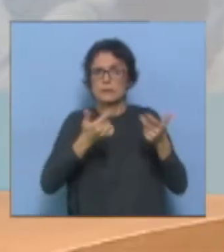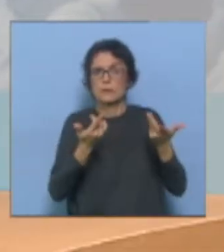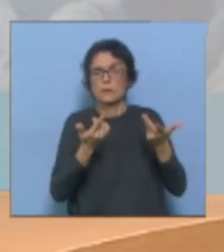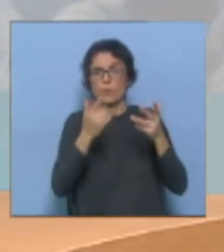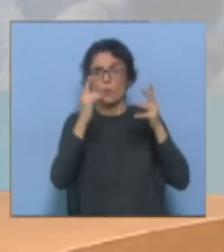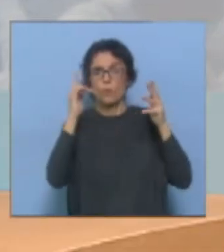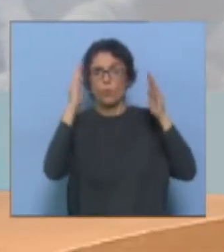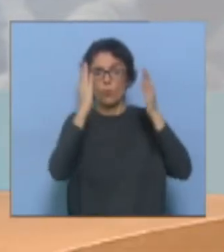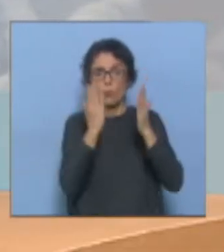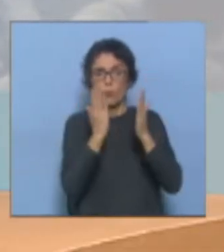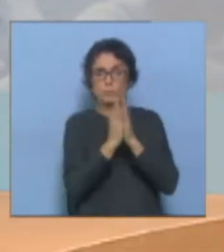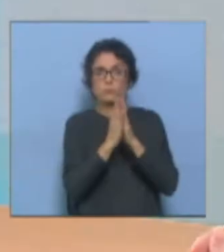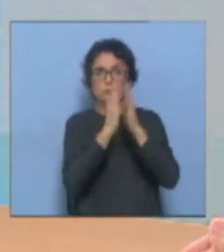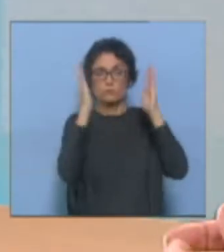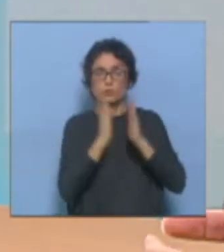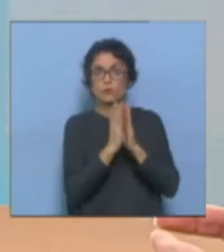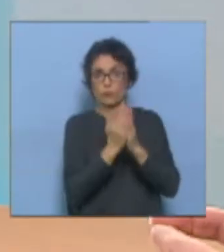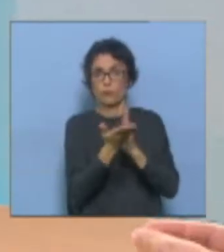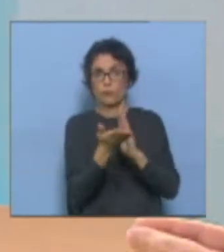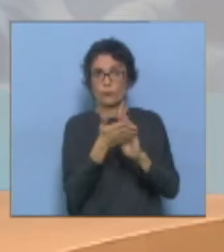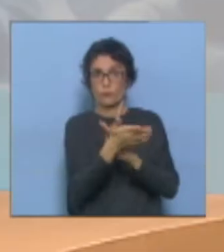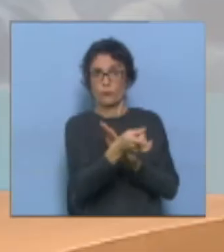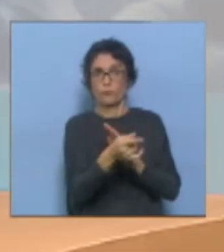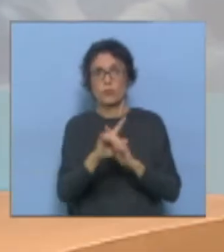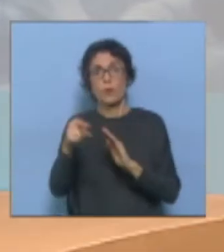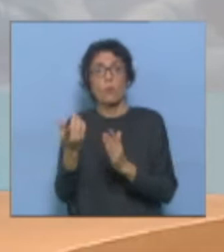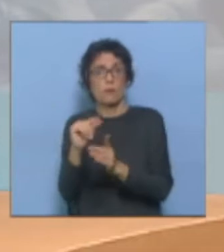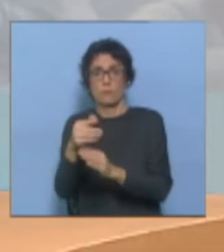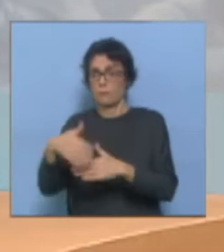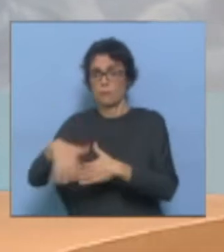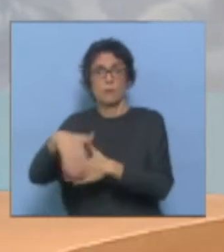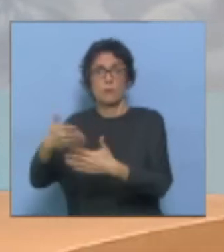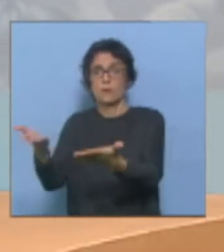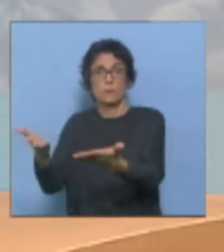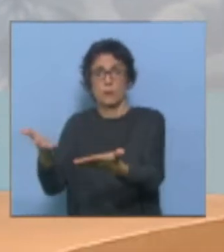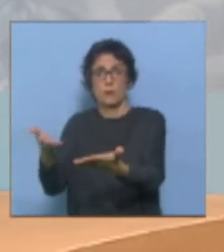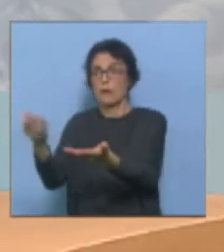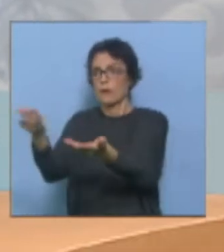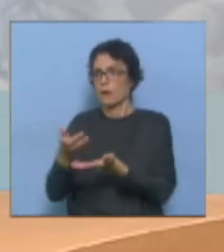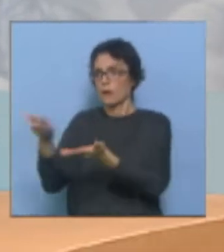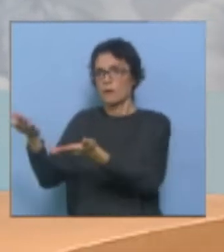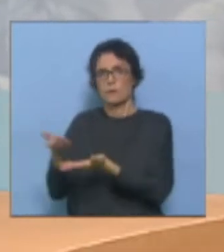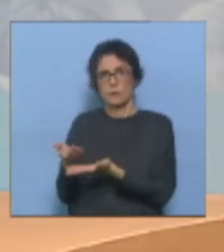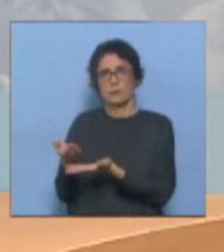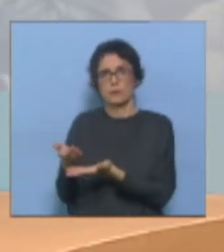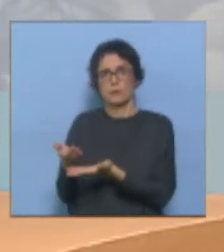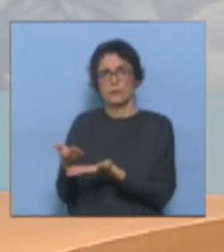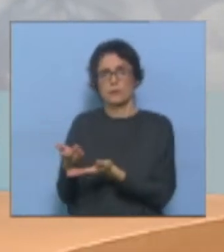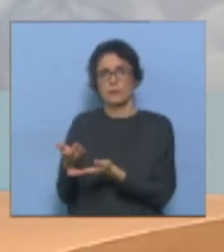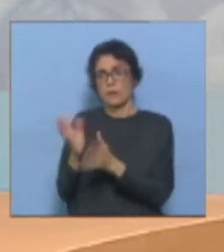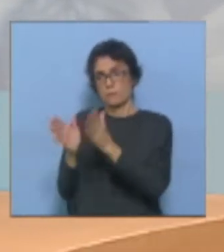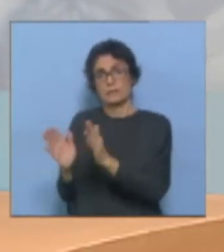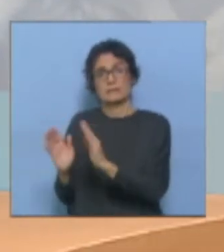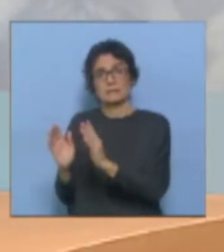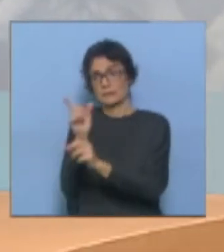rua, no acolhimento e na ajuda a quem precisa. Sim, nós podemos distinguir assim à partida aquela que é a vida religiosa monástica, portanto,